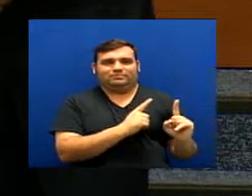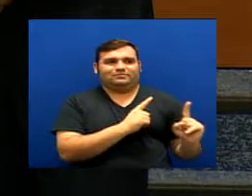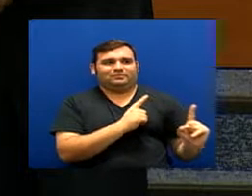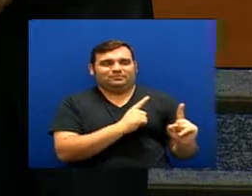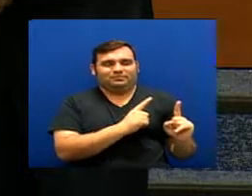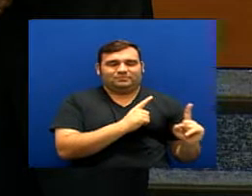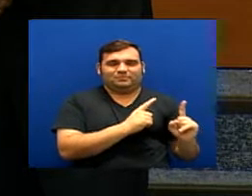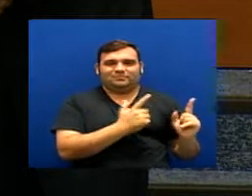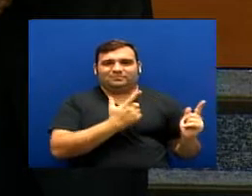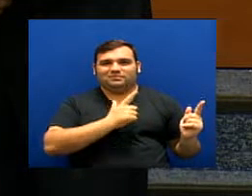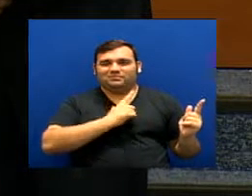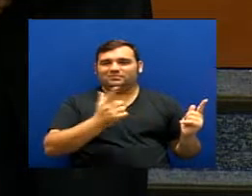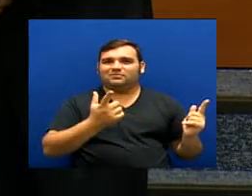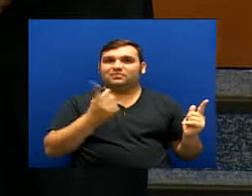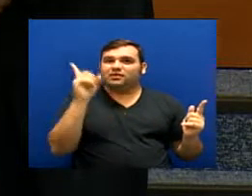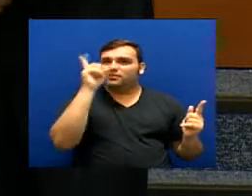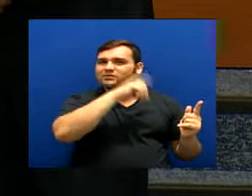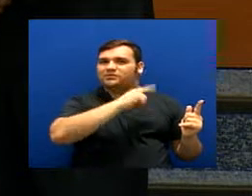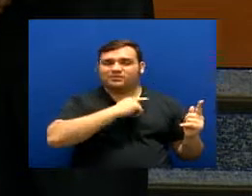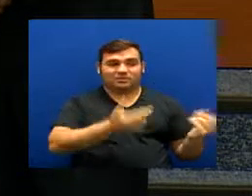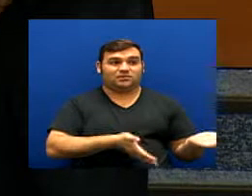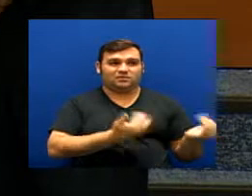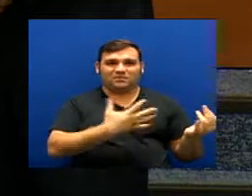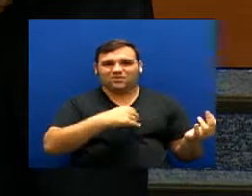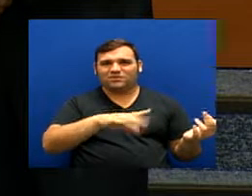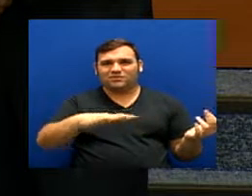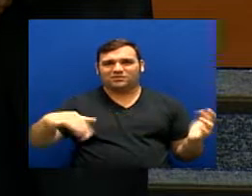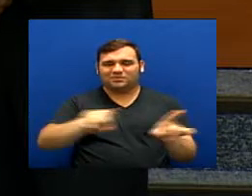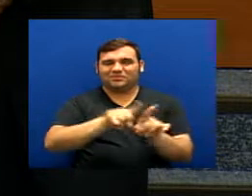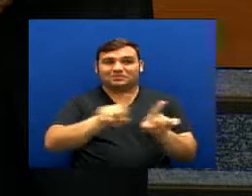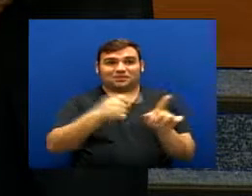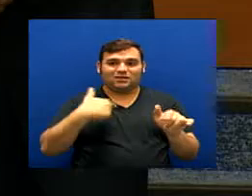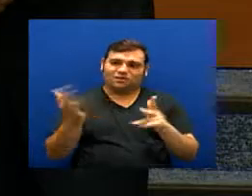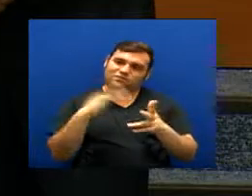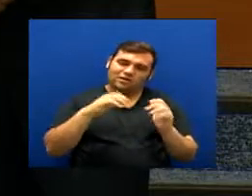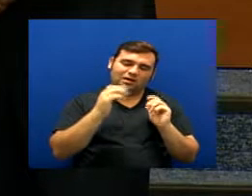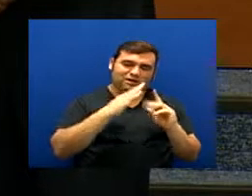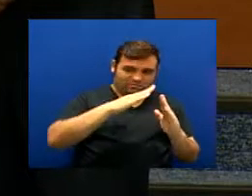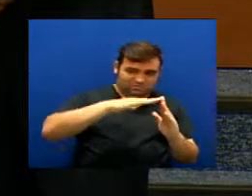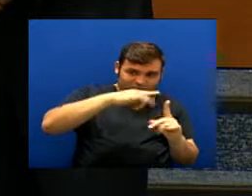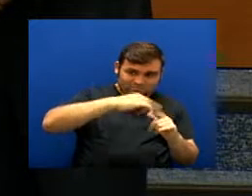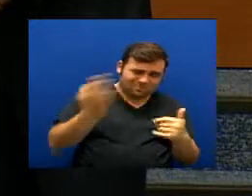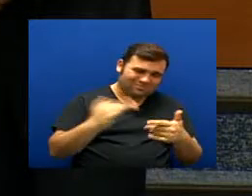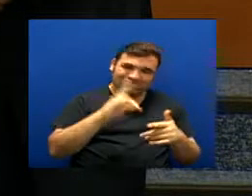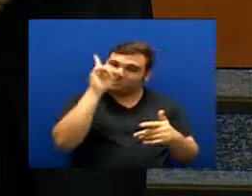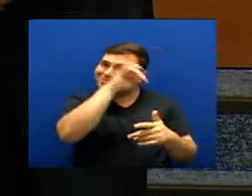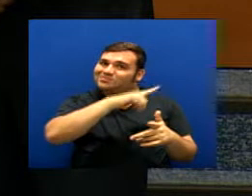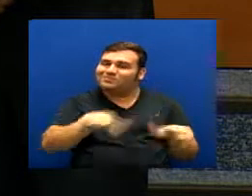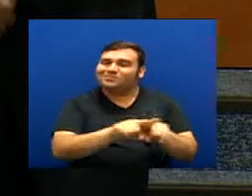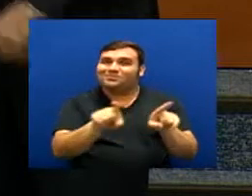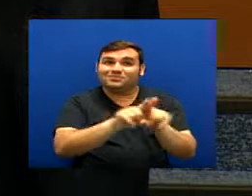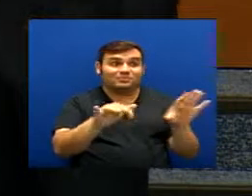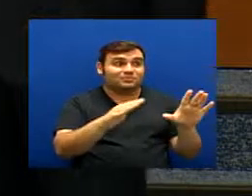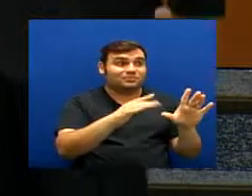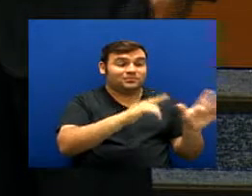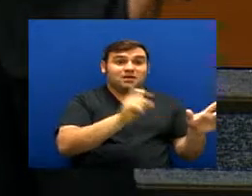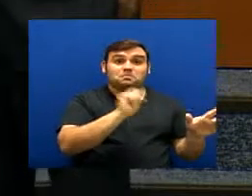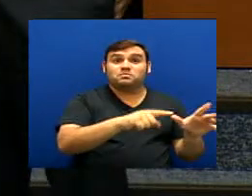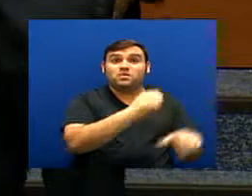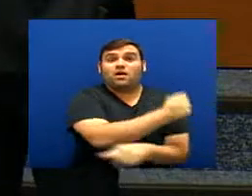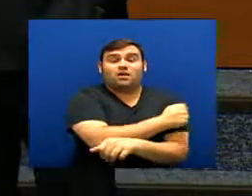abraço a todos os meus alunos, que eu também sou professor de escola pública há 29 anos, com muita